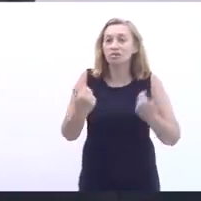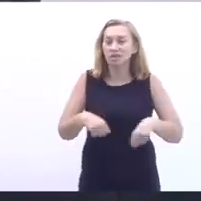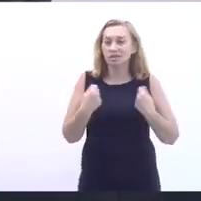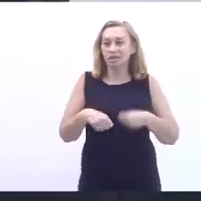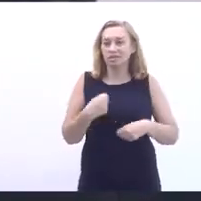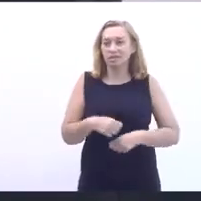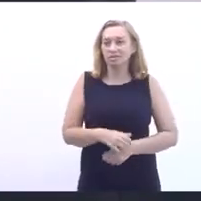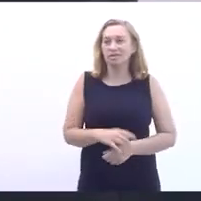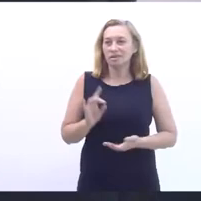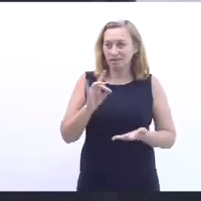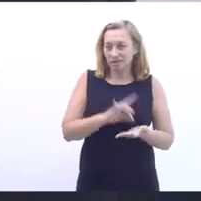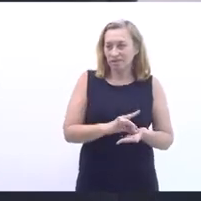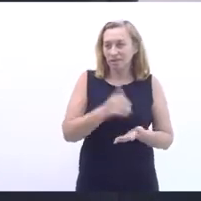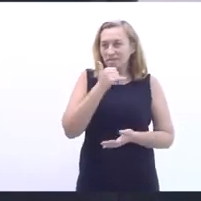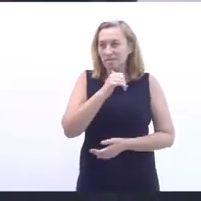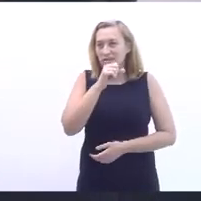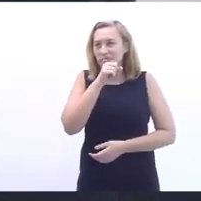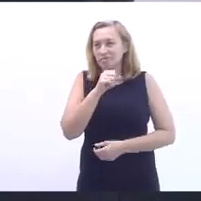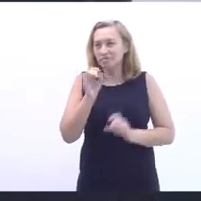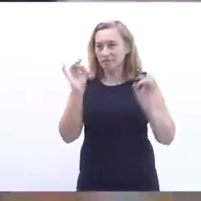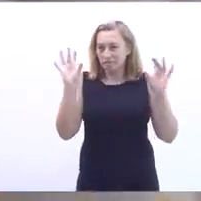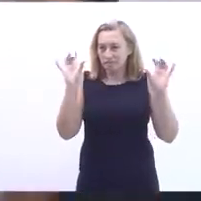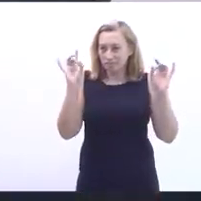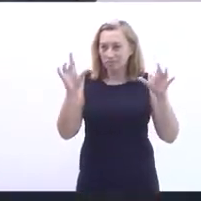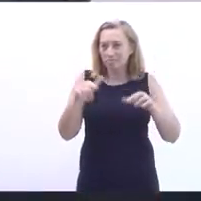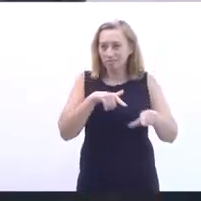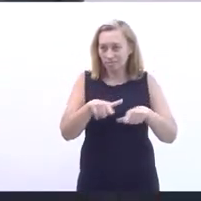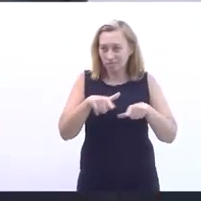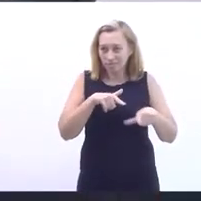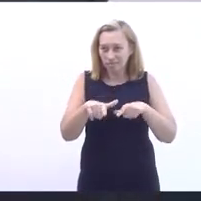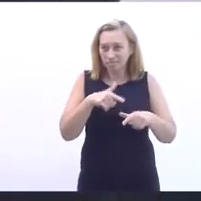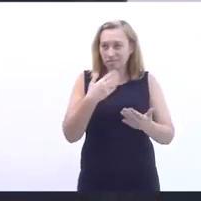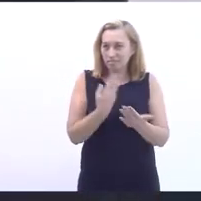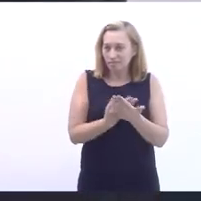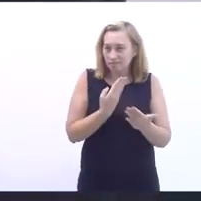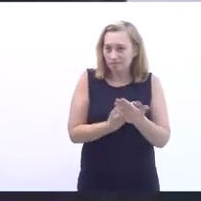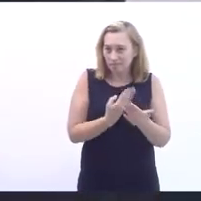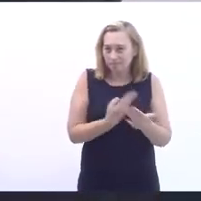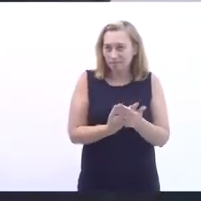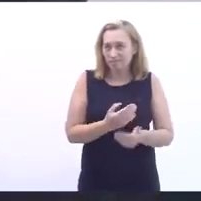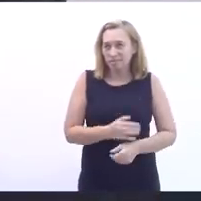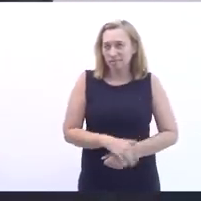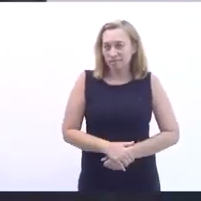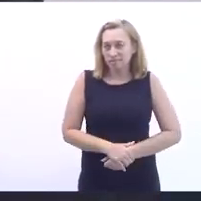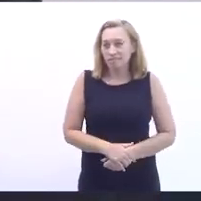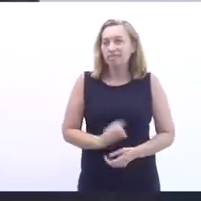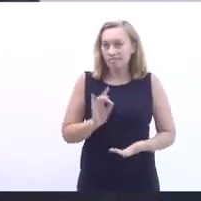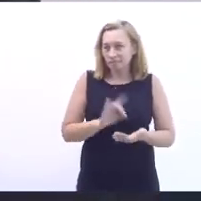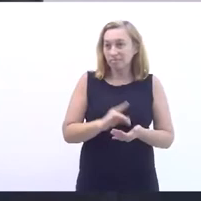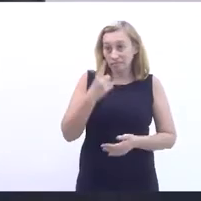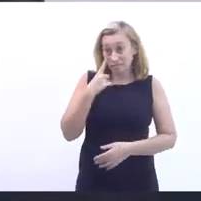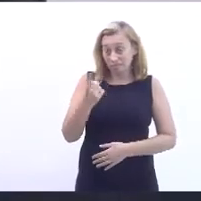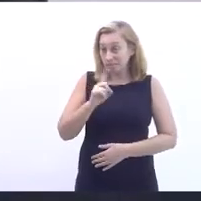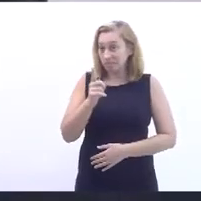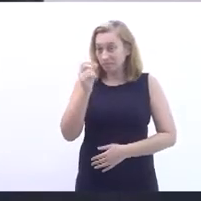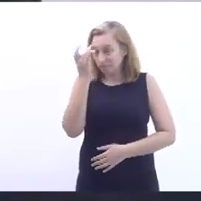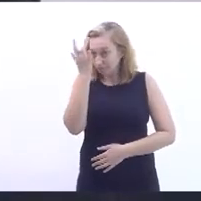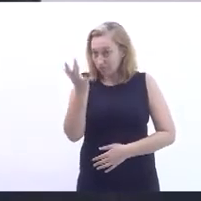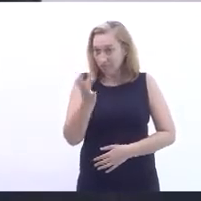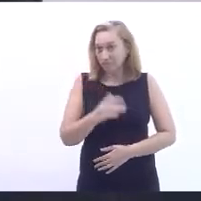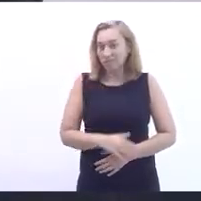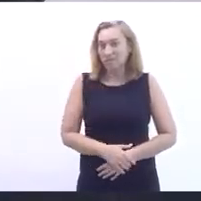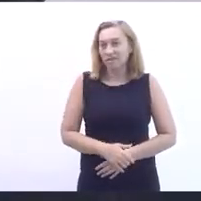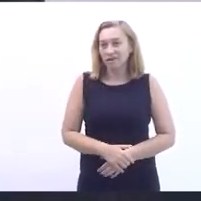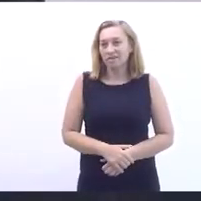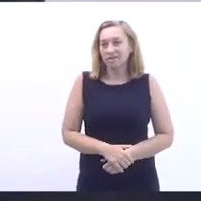Essa é a realidade de uma mãe especial que trabalha que estuda é a minha realidade para vocês verem que não é fácil